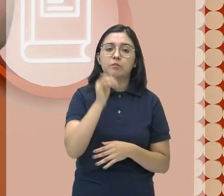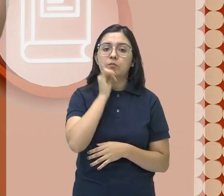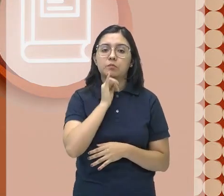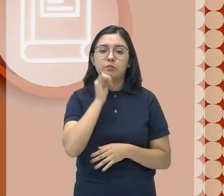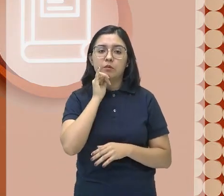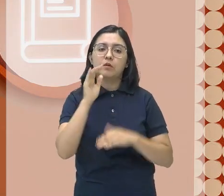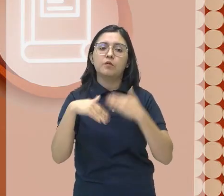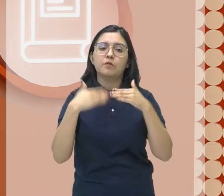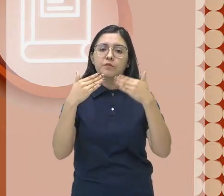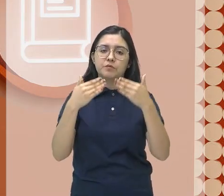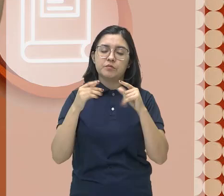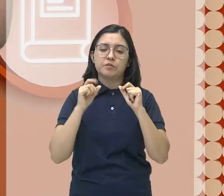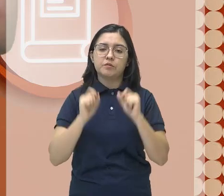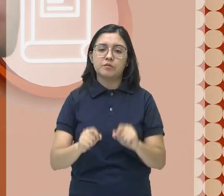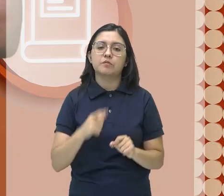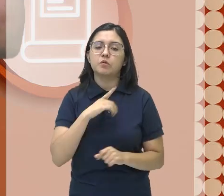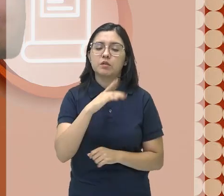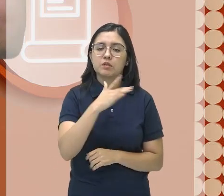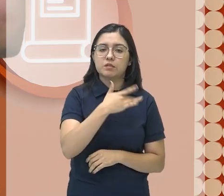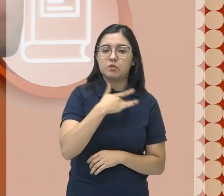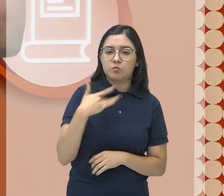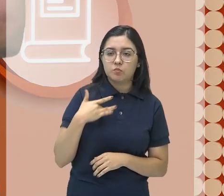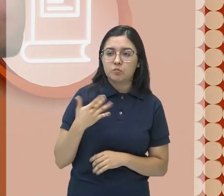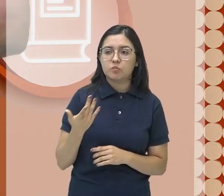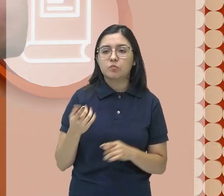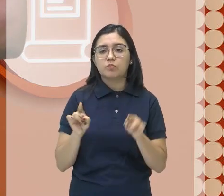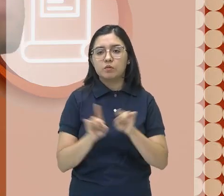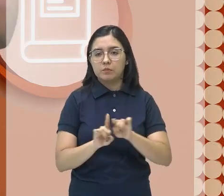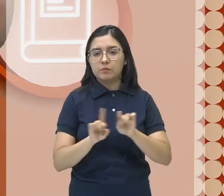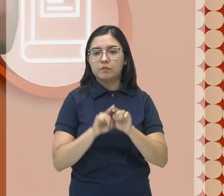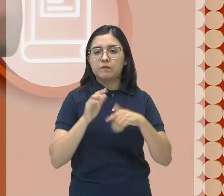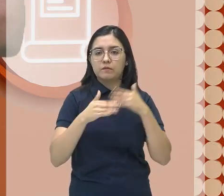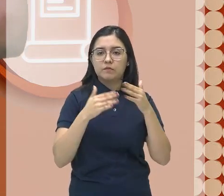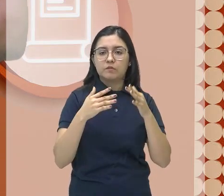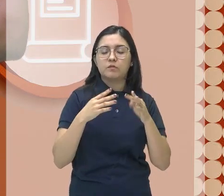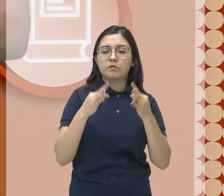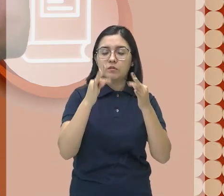do avanço para a questão da saúde, né? Esse progresso